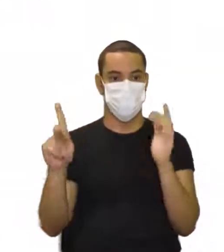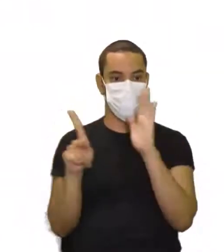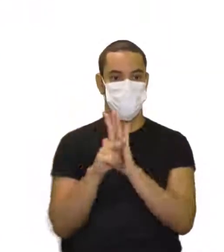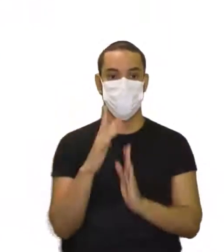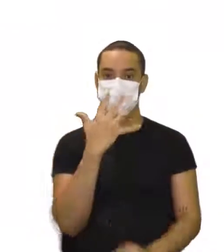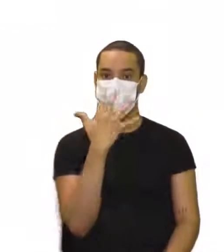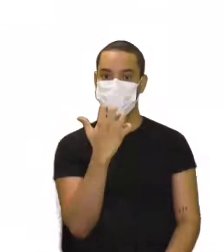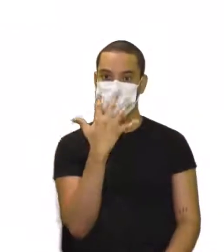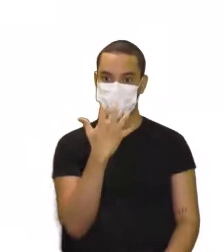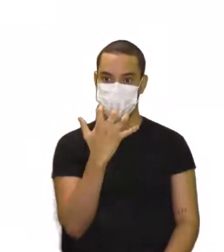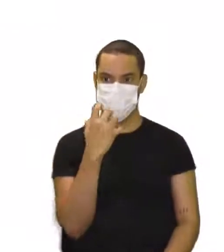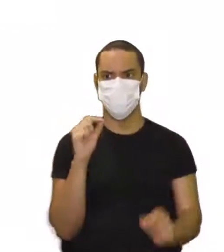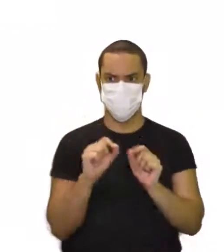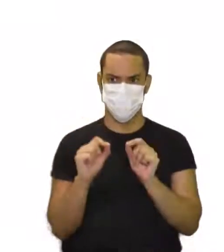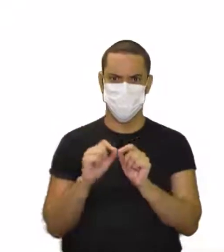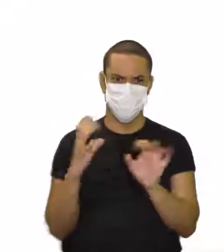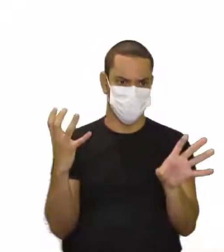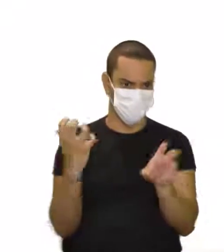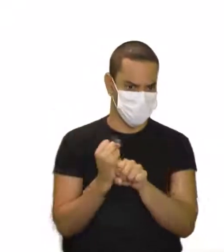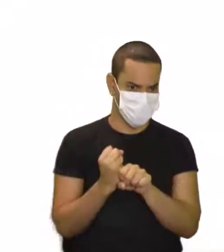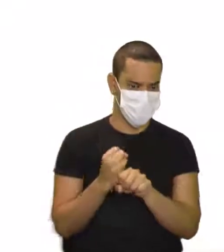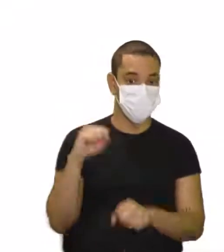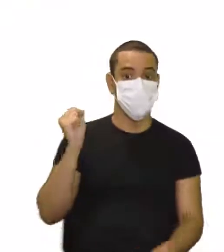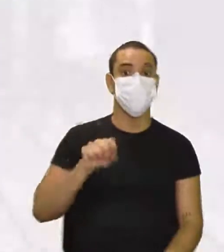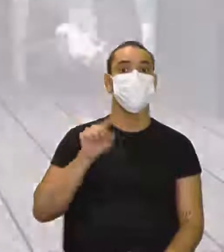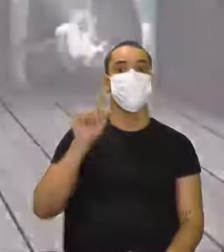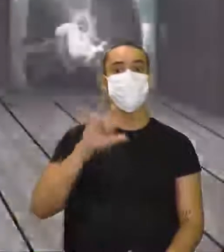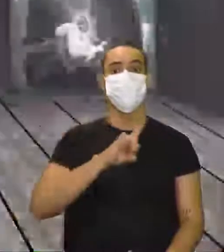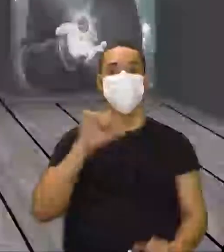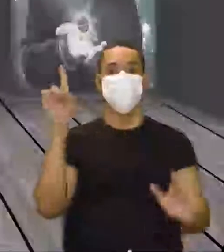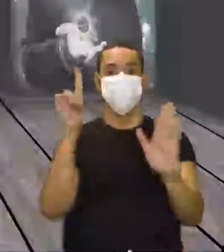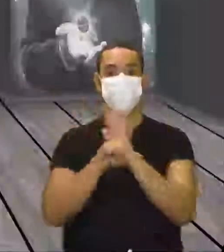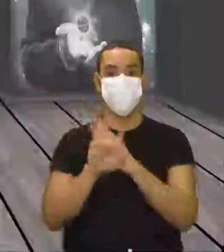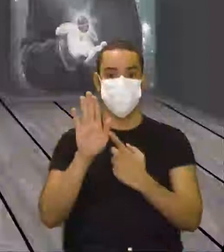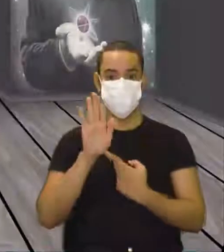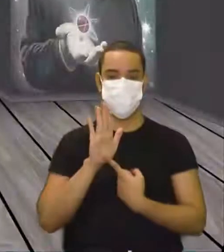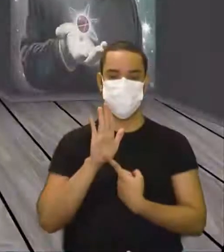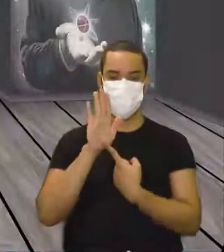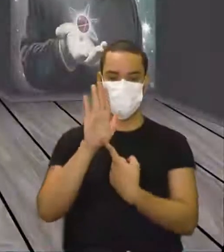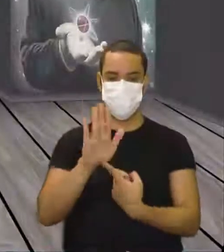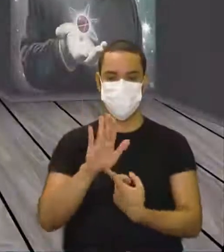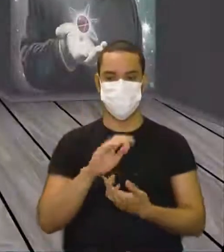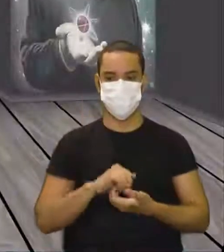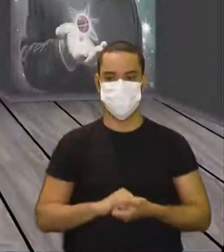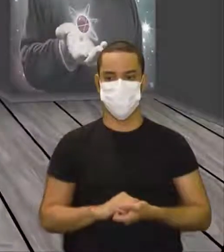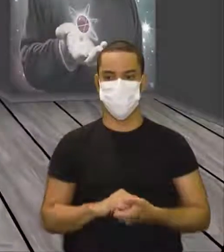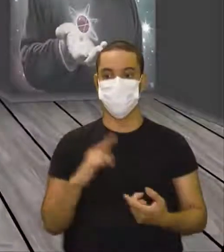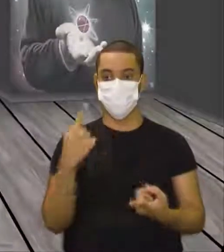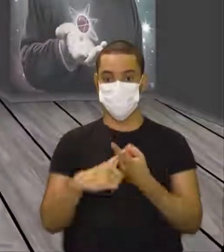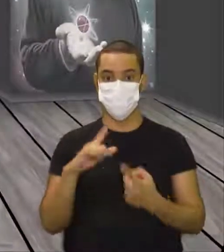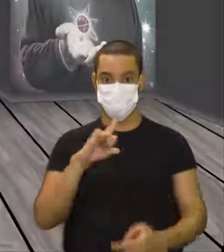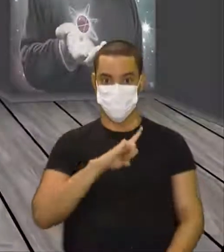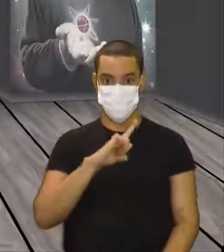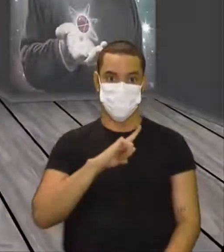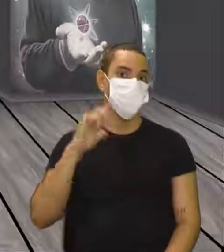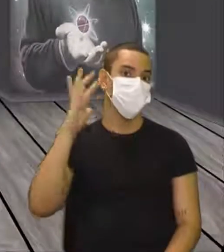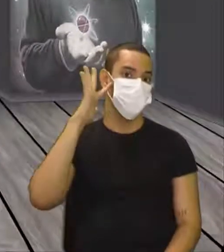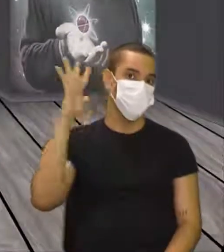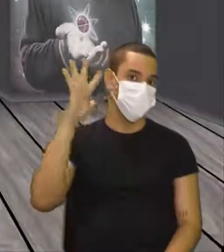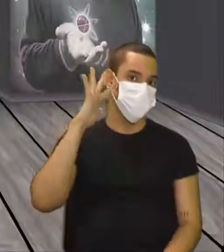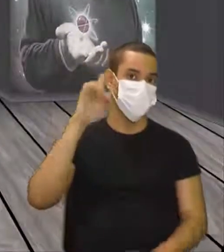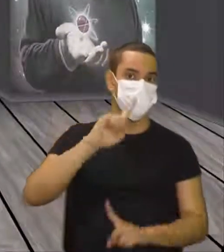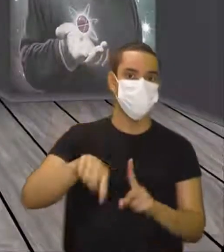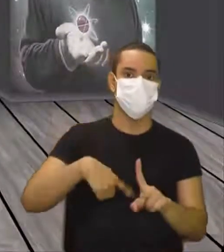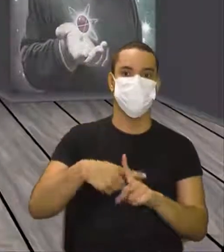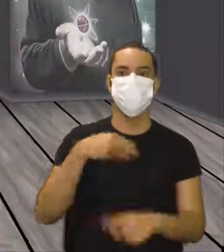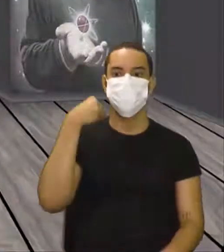fez uma conta. Aí é que vem a questão da demonstração, gente. Além de eu ter uma teoria, eu ter uma experimentação, às